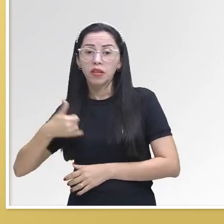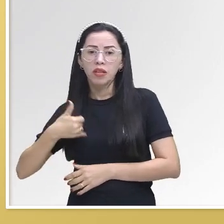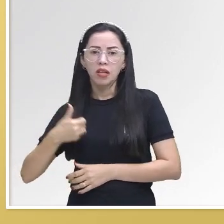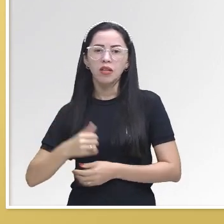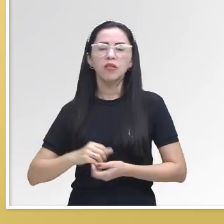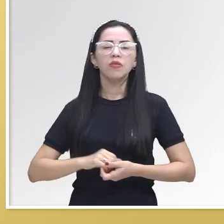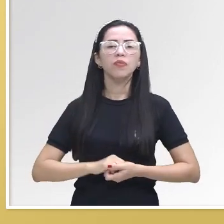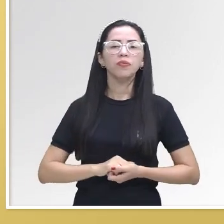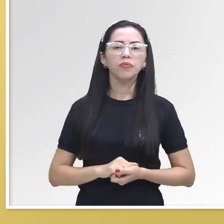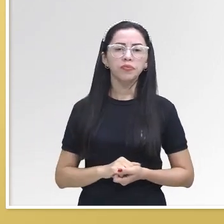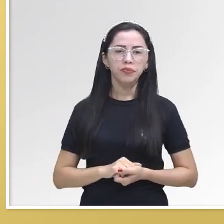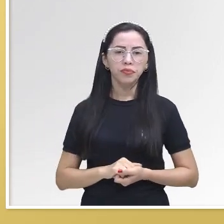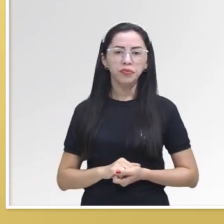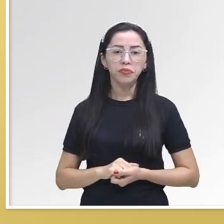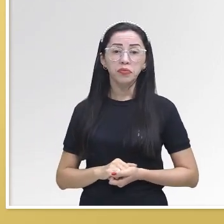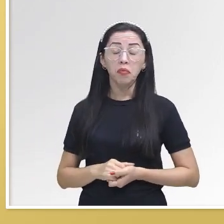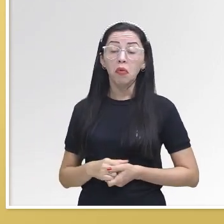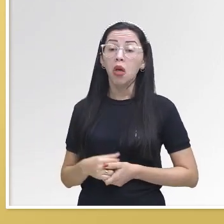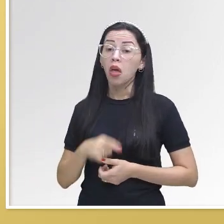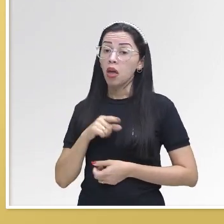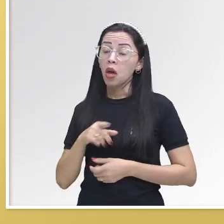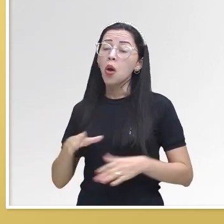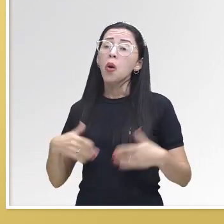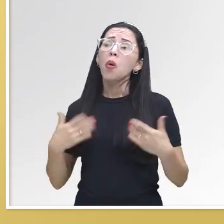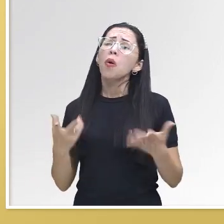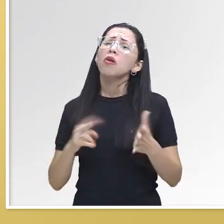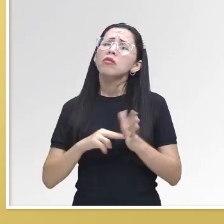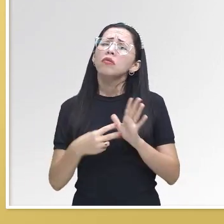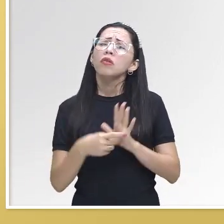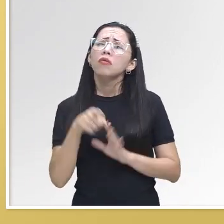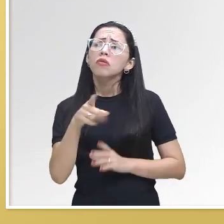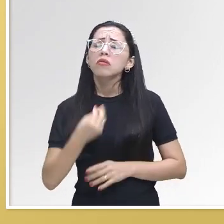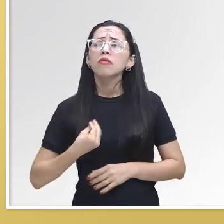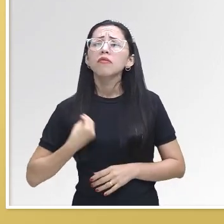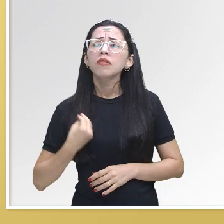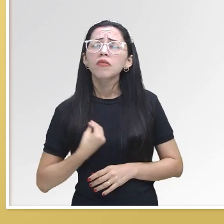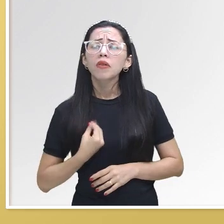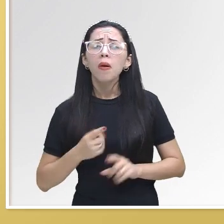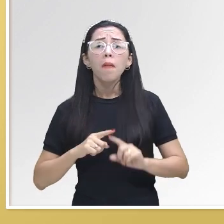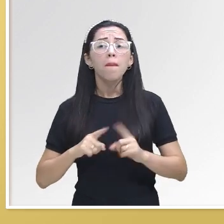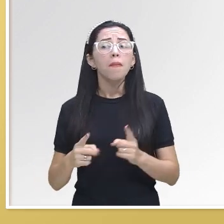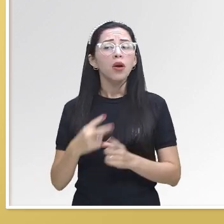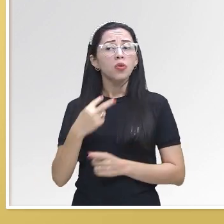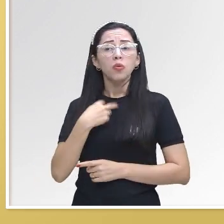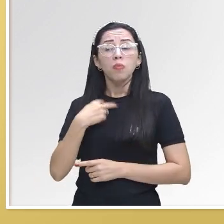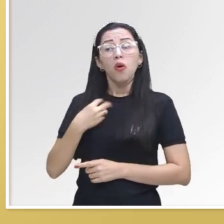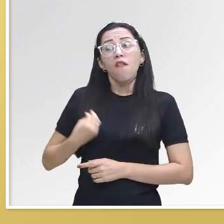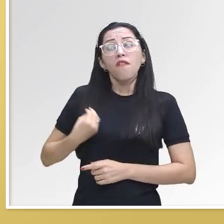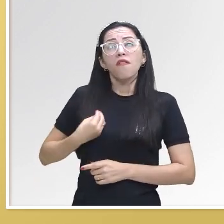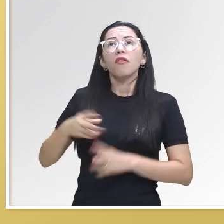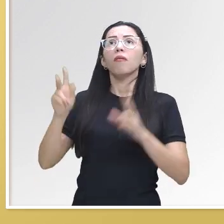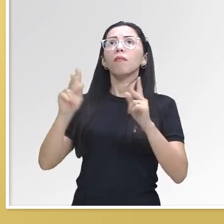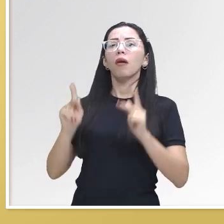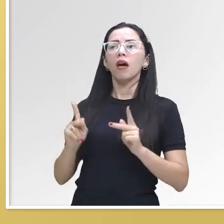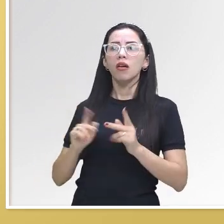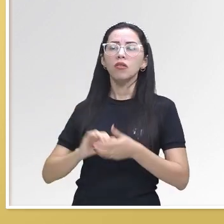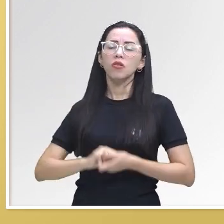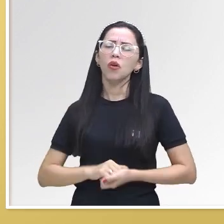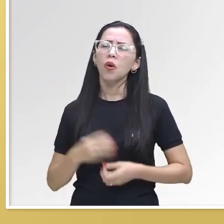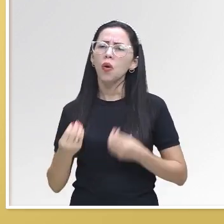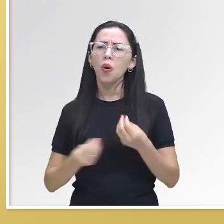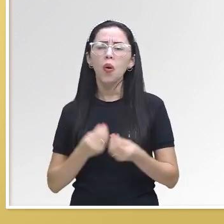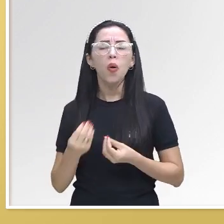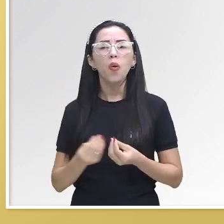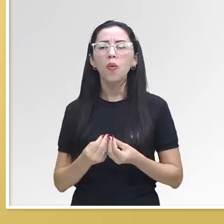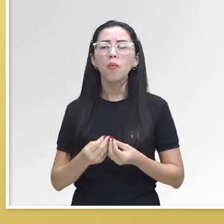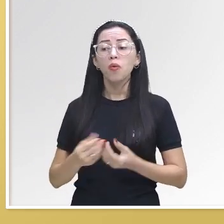Sérgio. Qual é o significado de você estar vivo e não poder viver do jeito que quer? Sem futuro, a juventude não tem